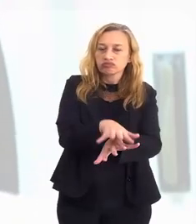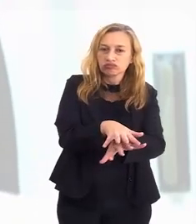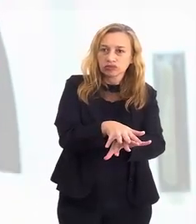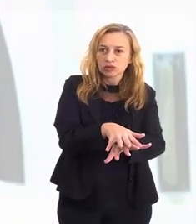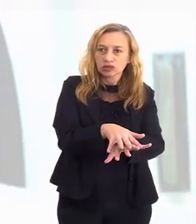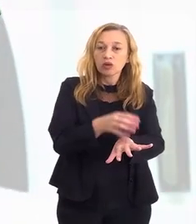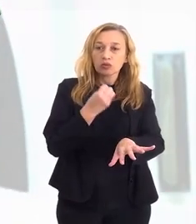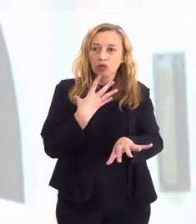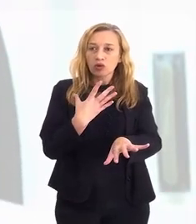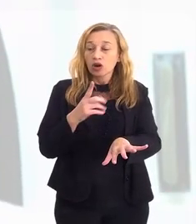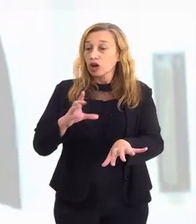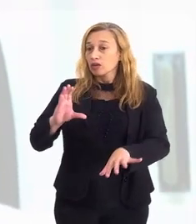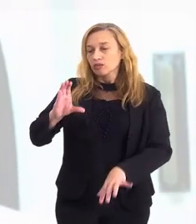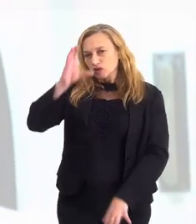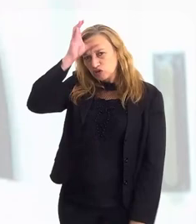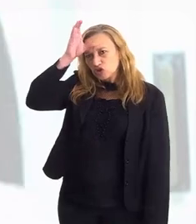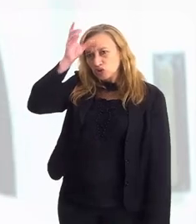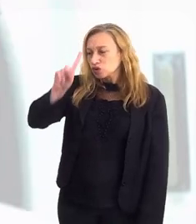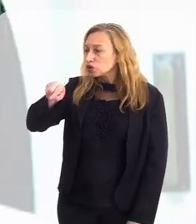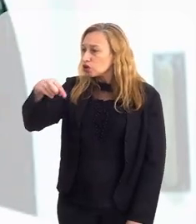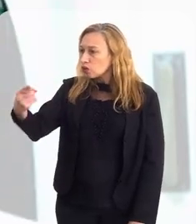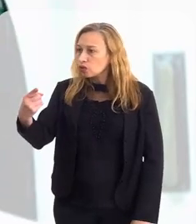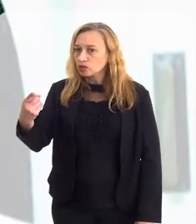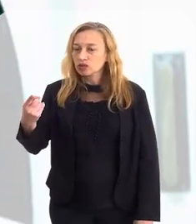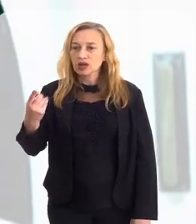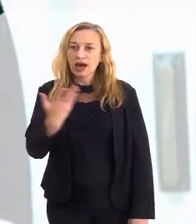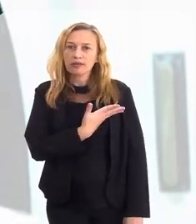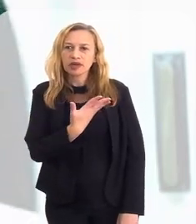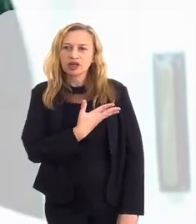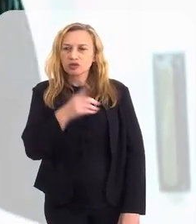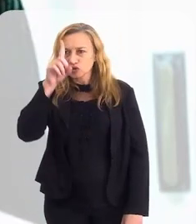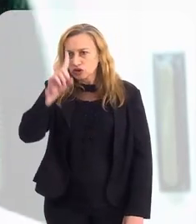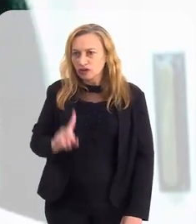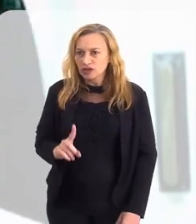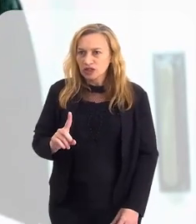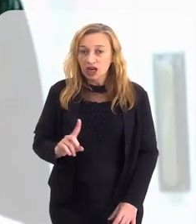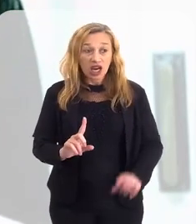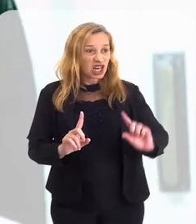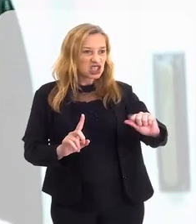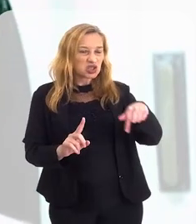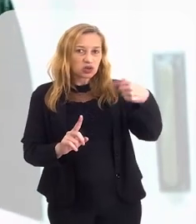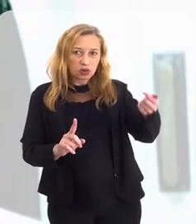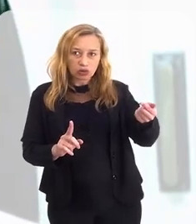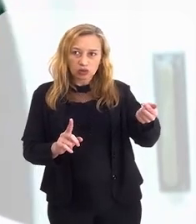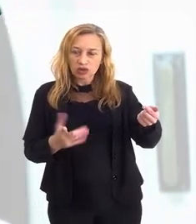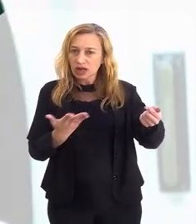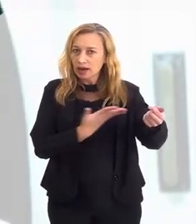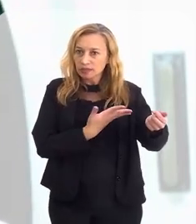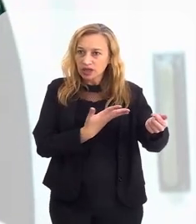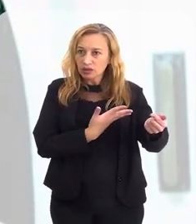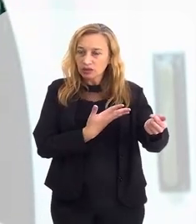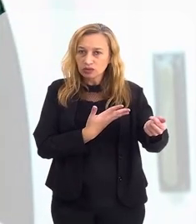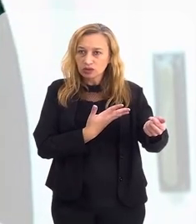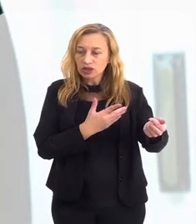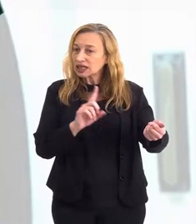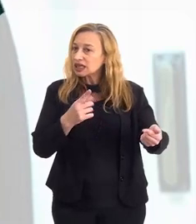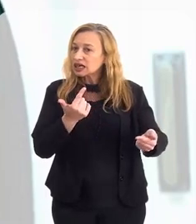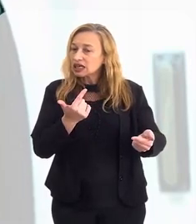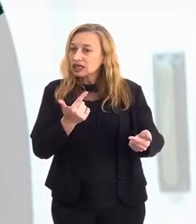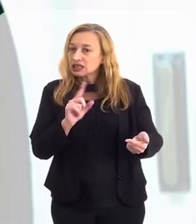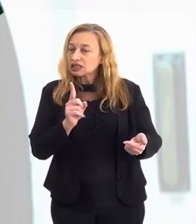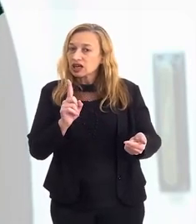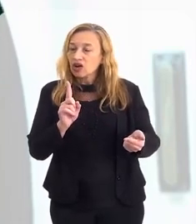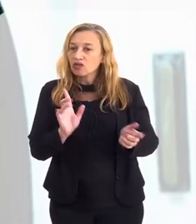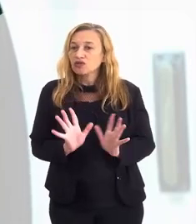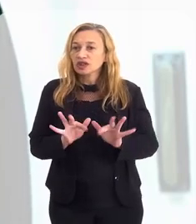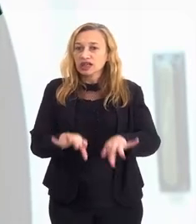inclusão. Né? Meu tio tem outros amigos com deficiência, esses outros amigos não se escolarizaram. E ele concluiu o